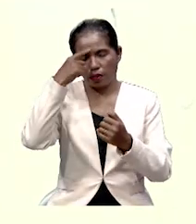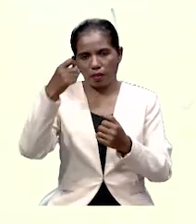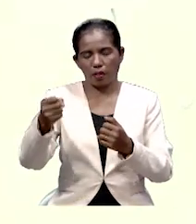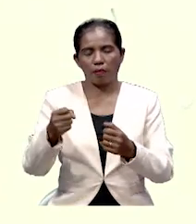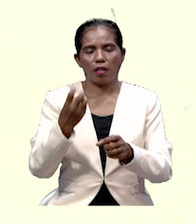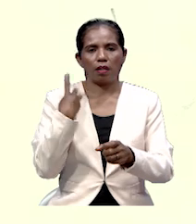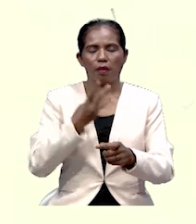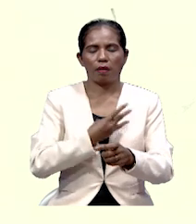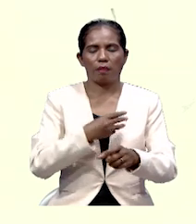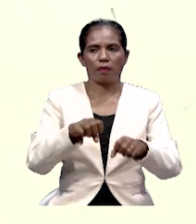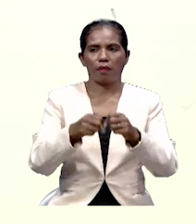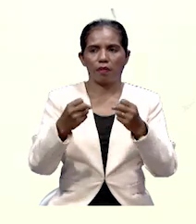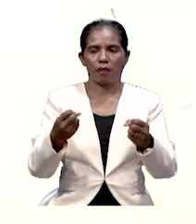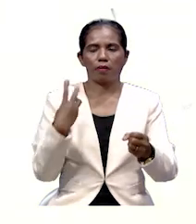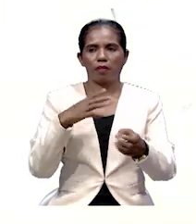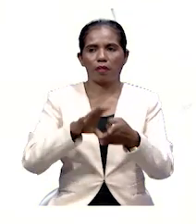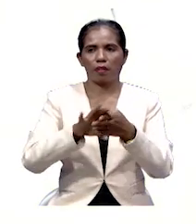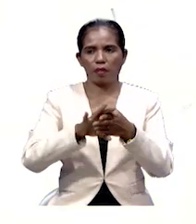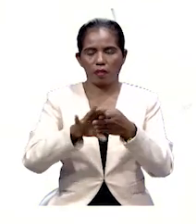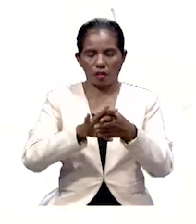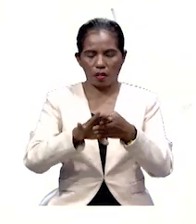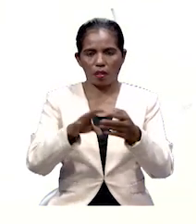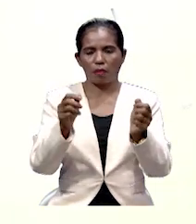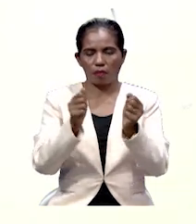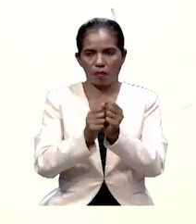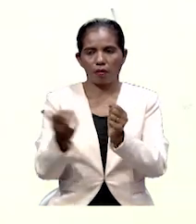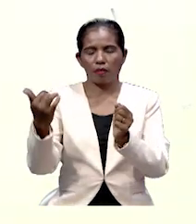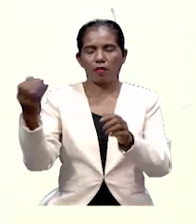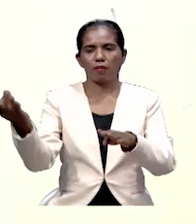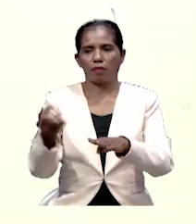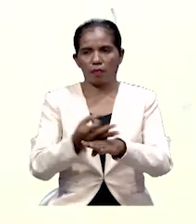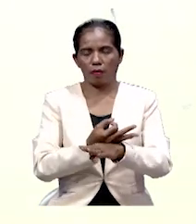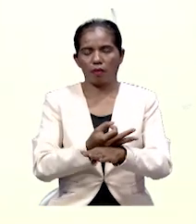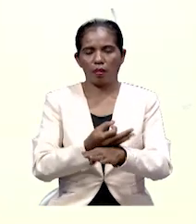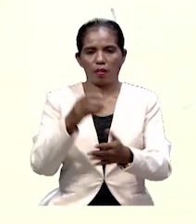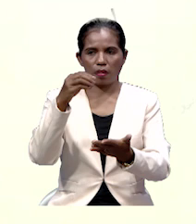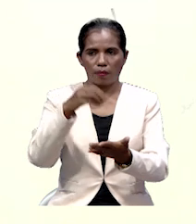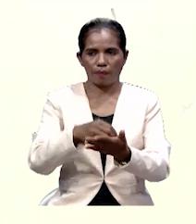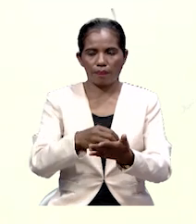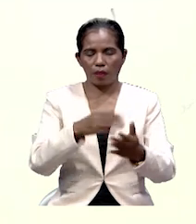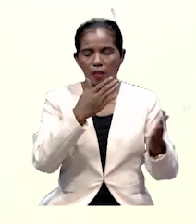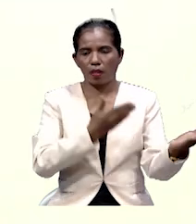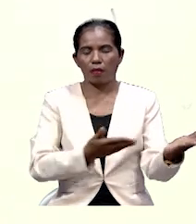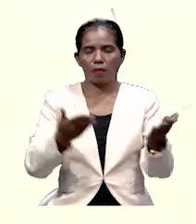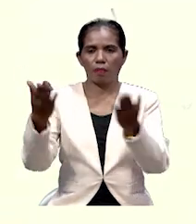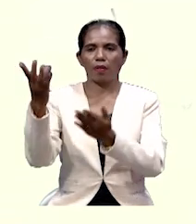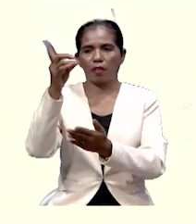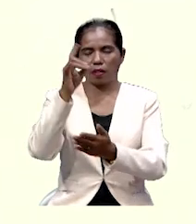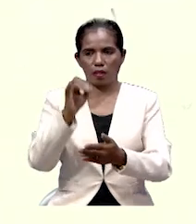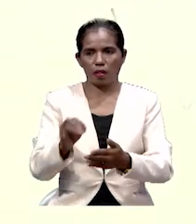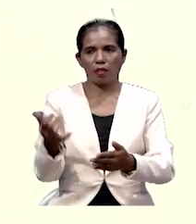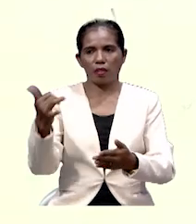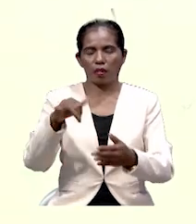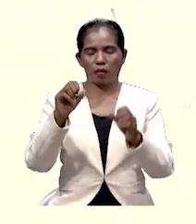varia ami so halo fal carta acompanhamento ida ho sirne documentos ne anexo no haruka pai hetili siraba